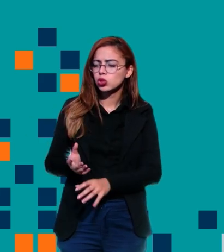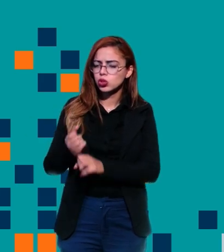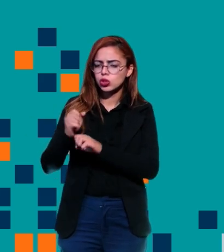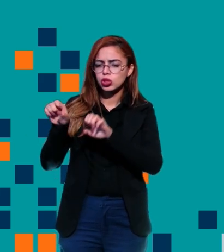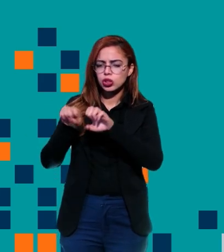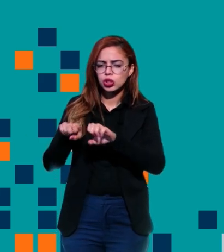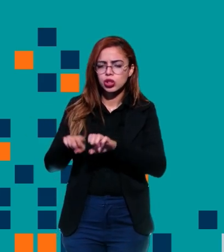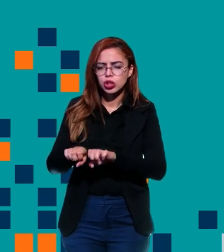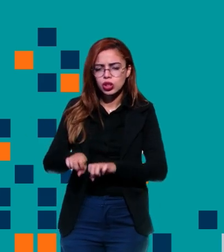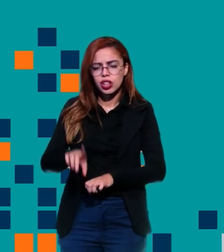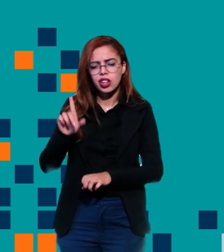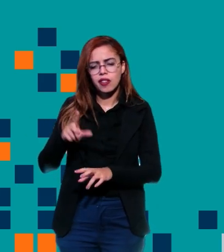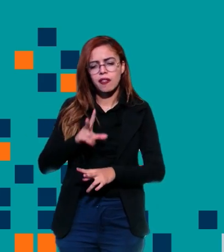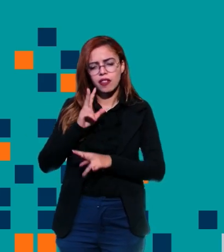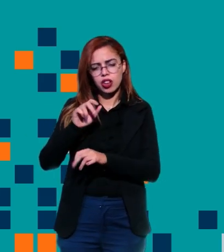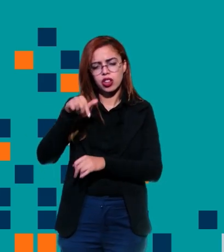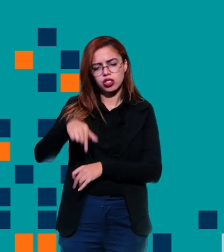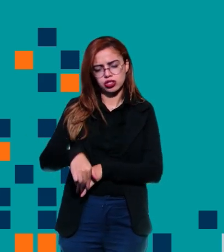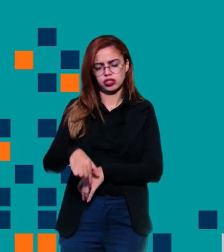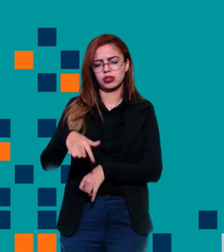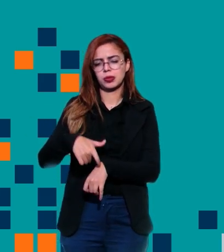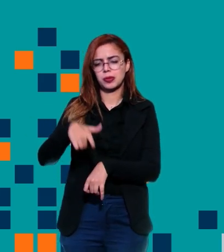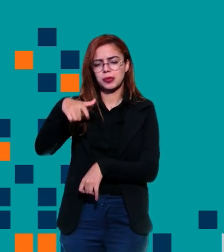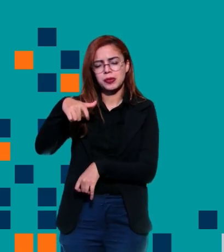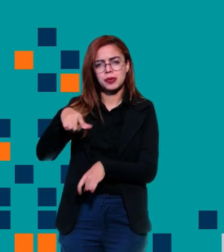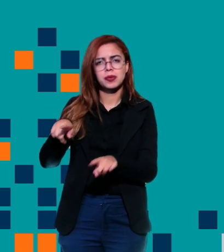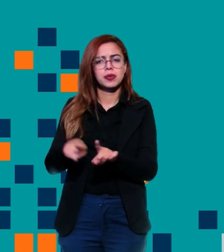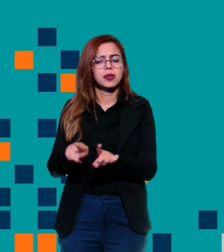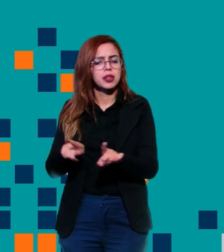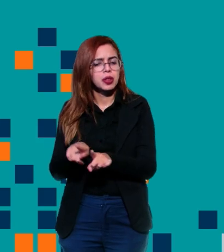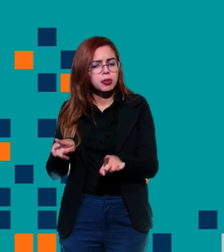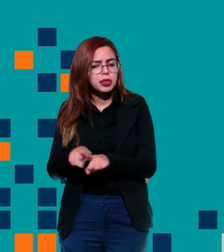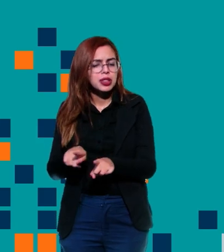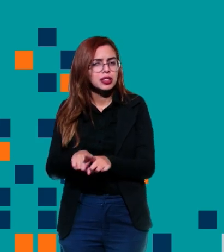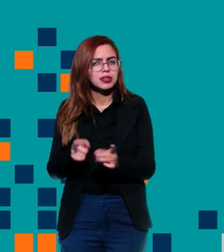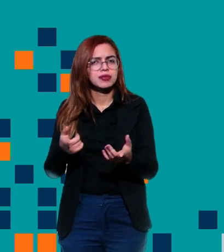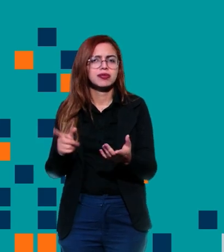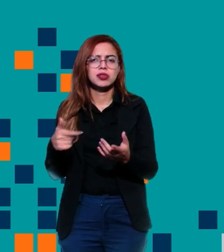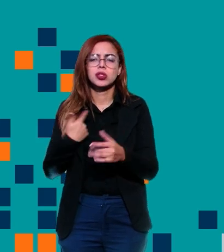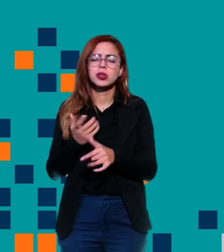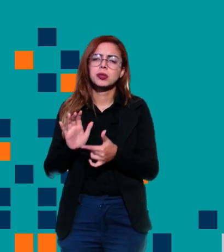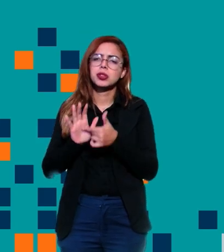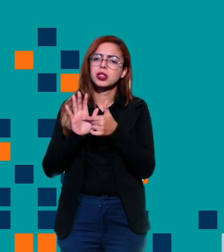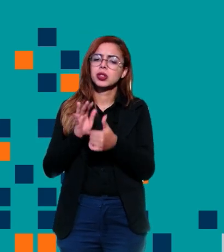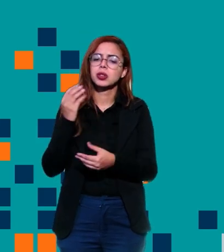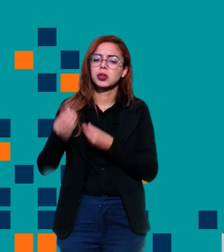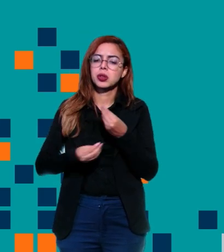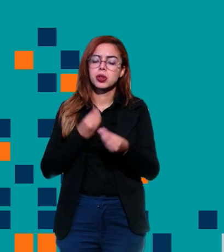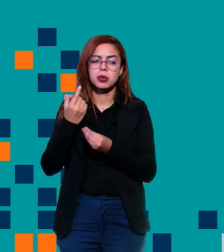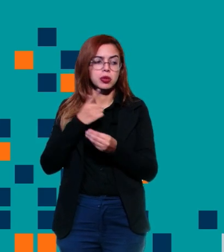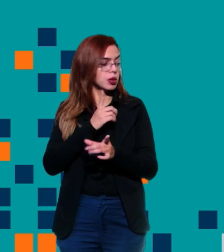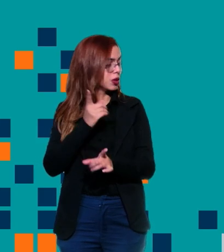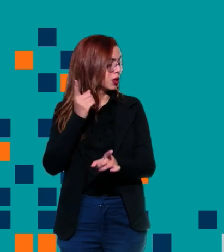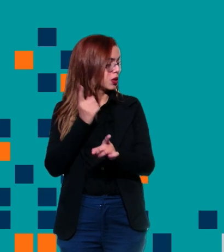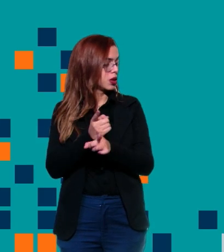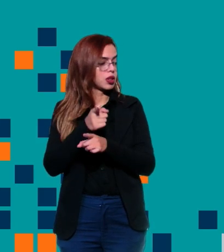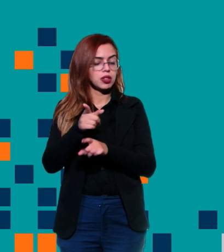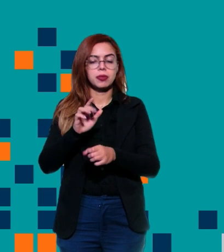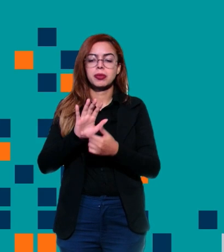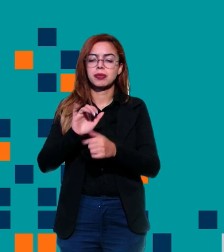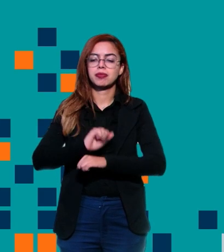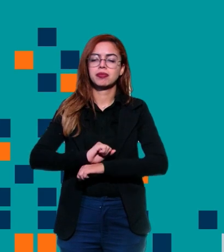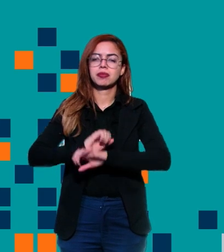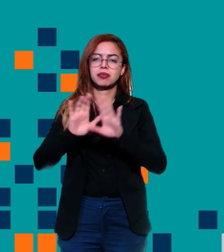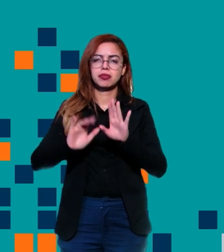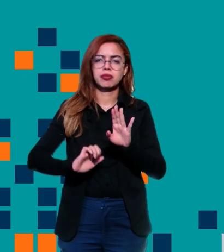avô, muito forte aqui no seu pai, mas acho que do escritório, que a gente vai mostrar um pouquinho, de alguma forma a gente consegue encontrar essa clareza.